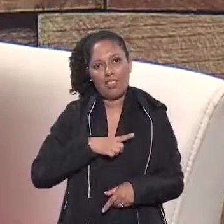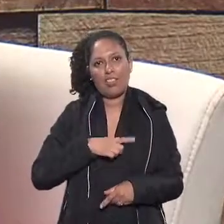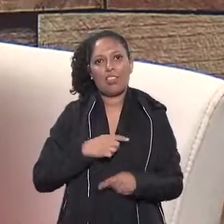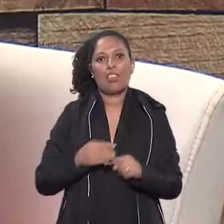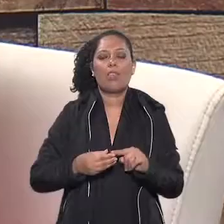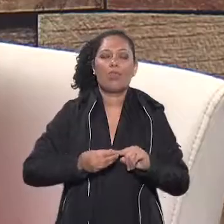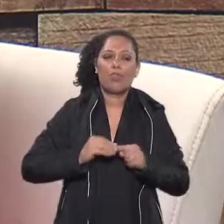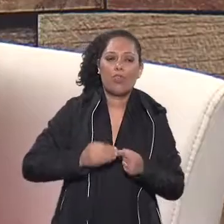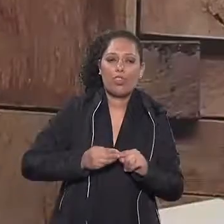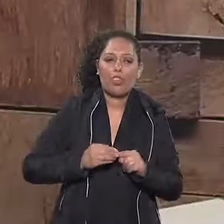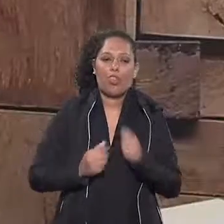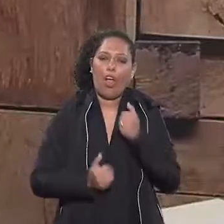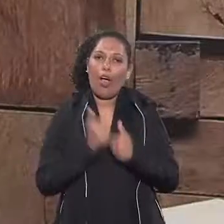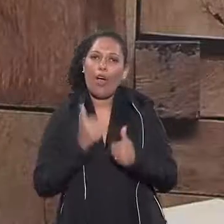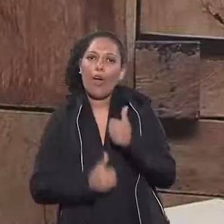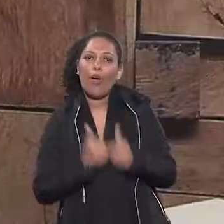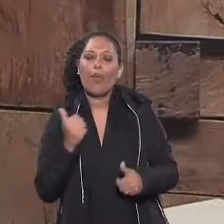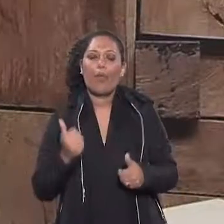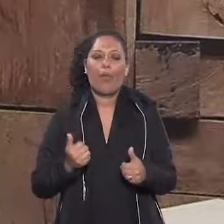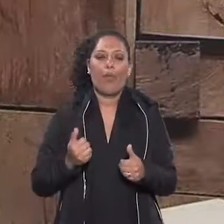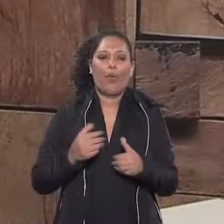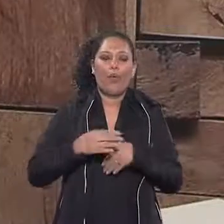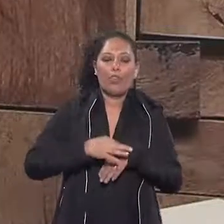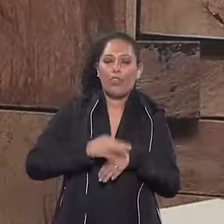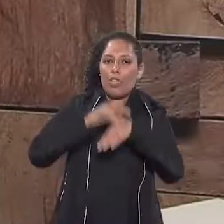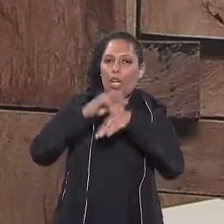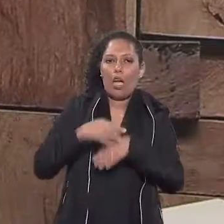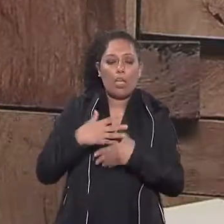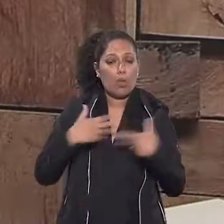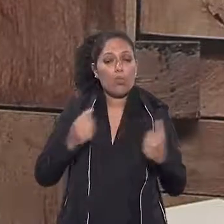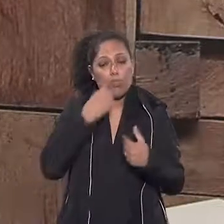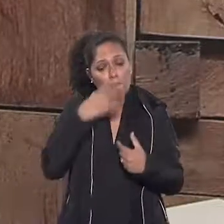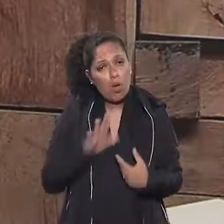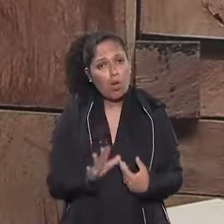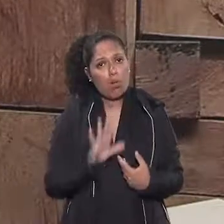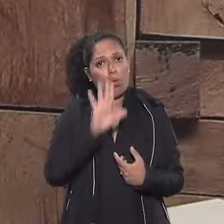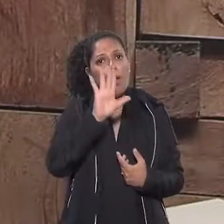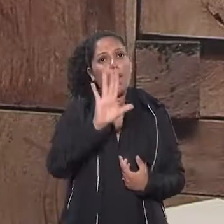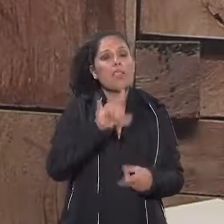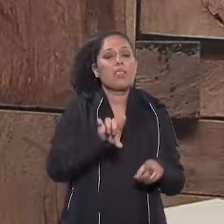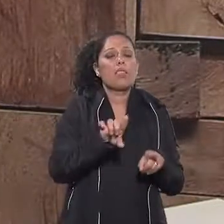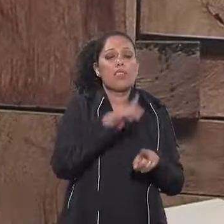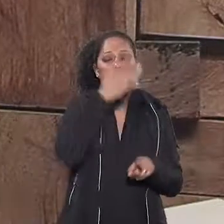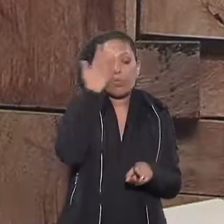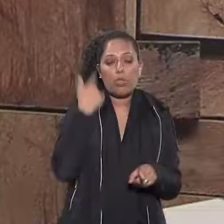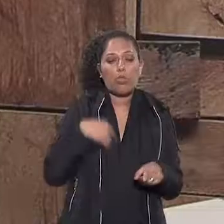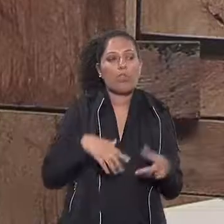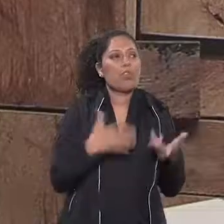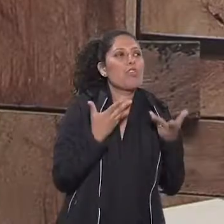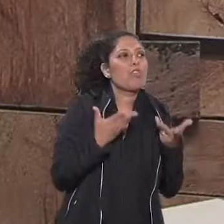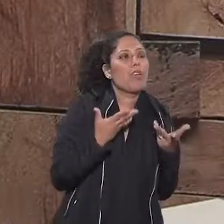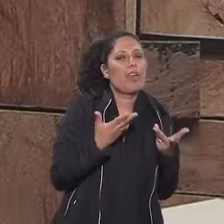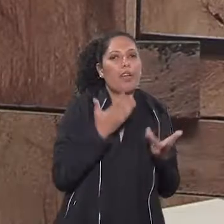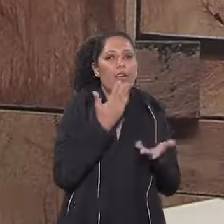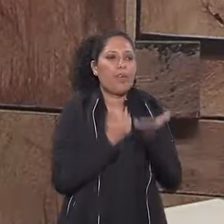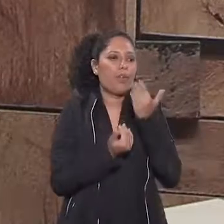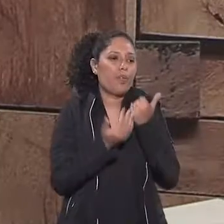verduras que é tão saudável, e um pouco né? de carne já é uma ótima opção. Mas é claro que as pessoas querem comer,